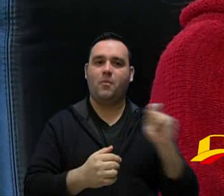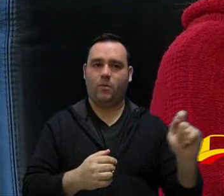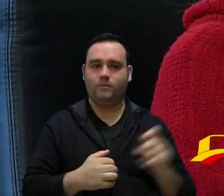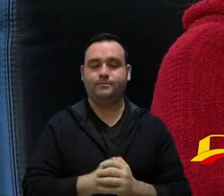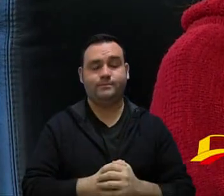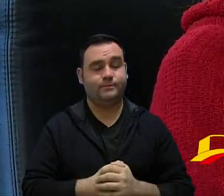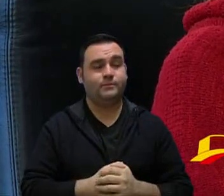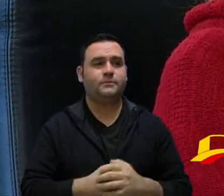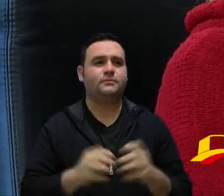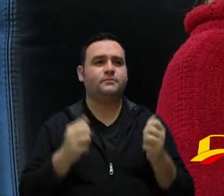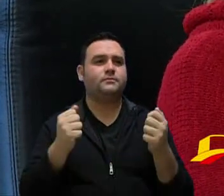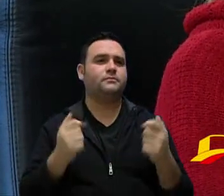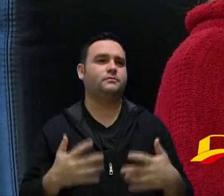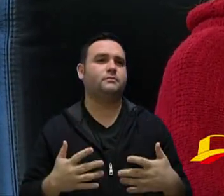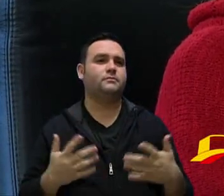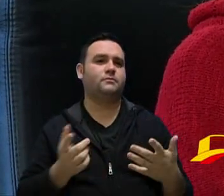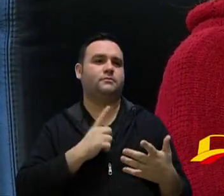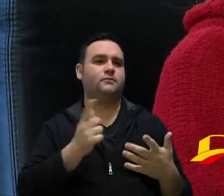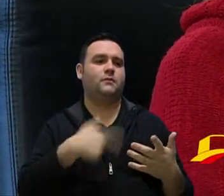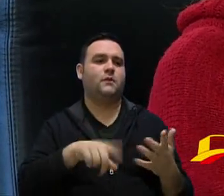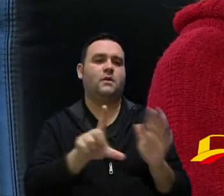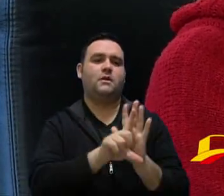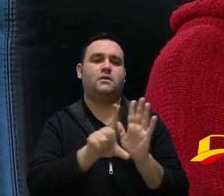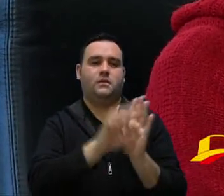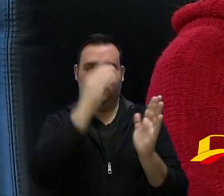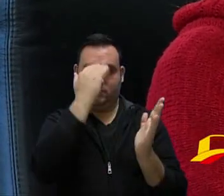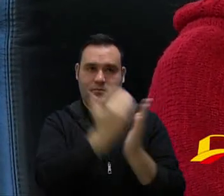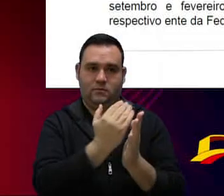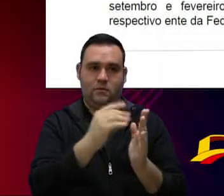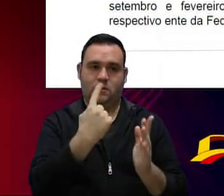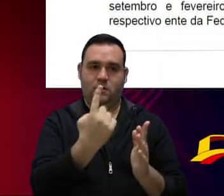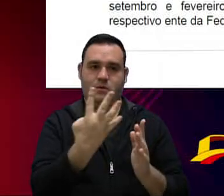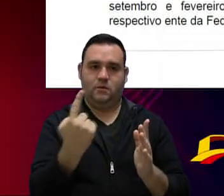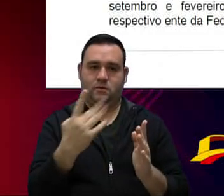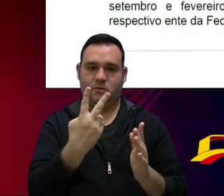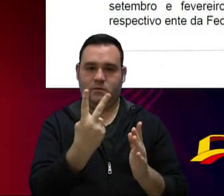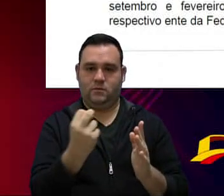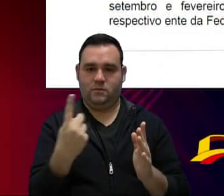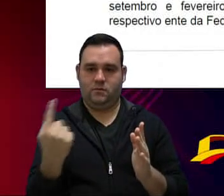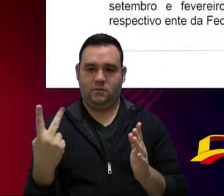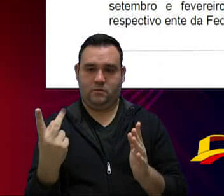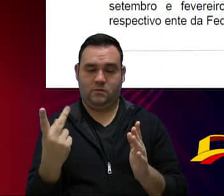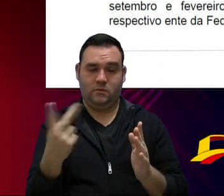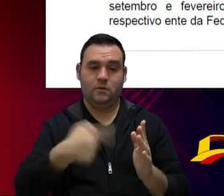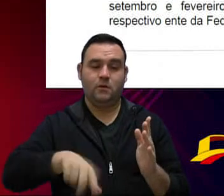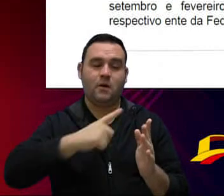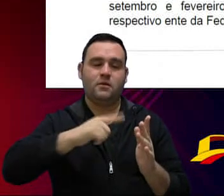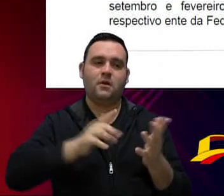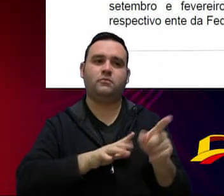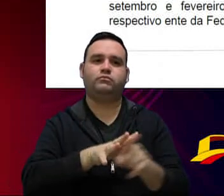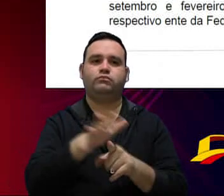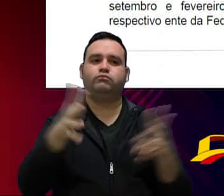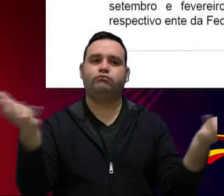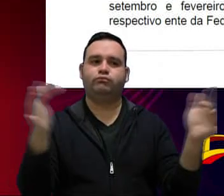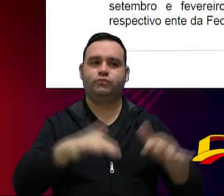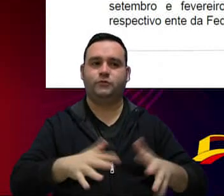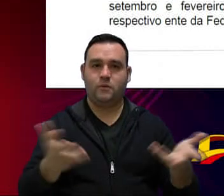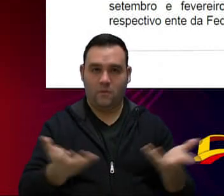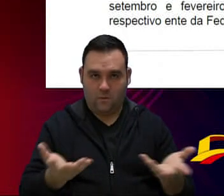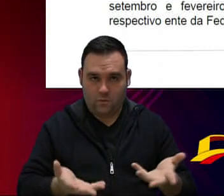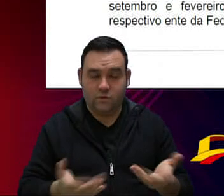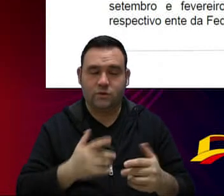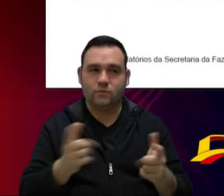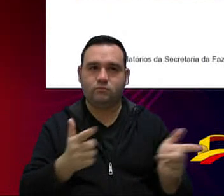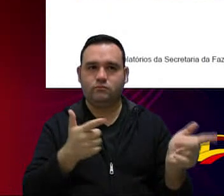é como diz aí a atendendo a lei complementar 141/2012 que nós estamos fazendo as audiência hoje né